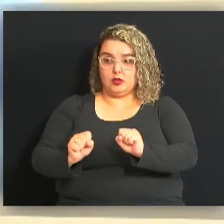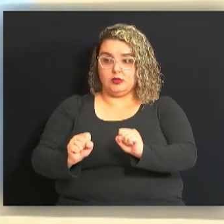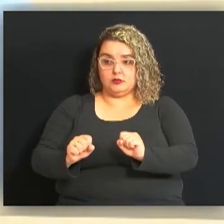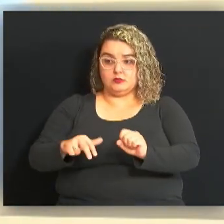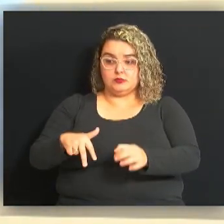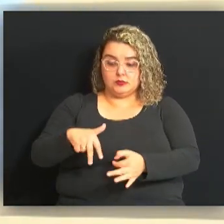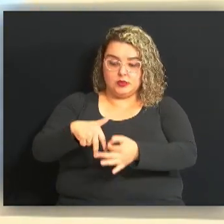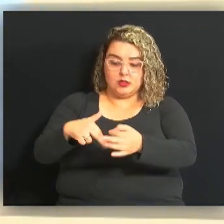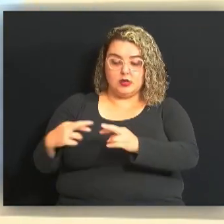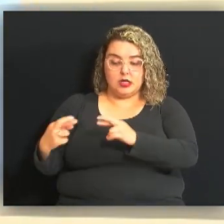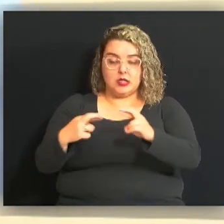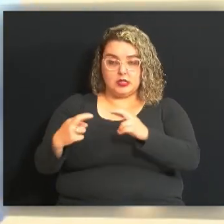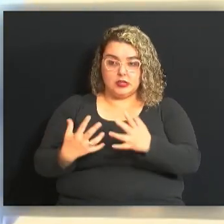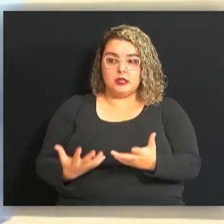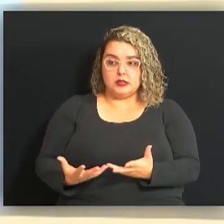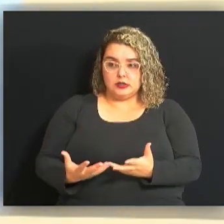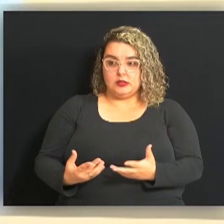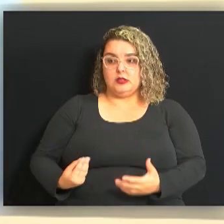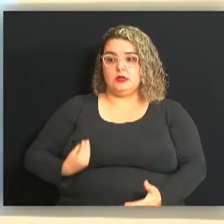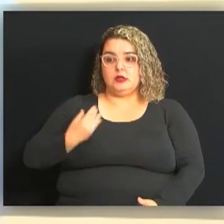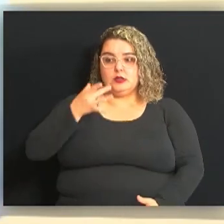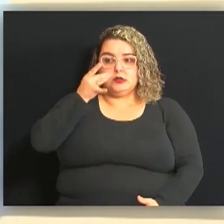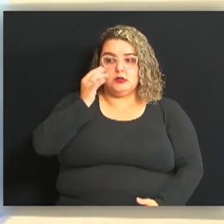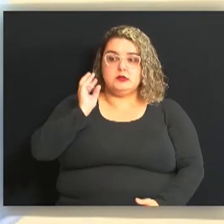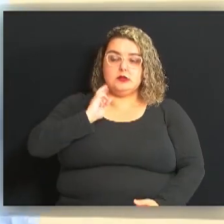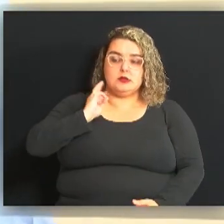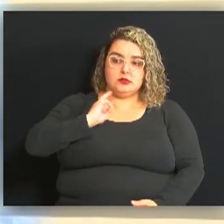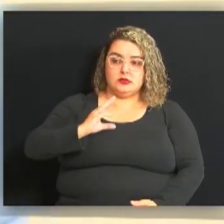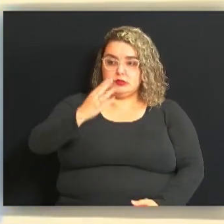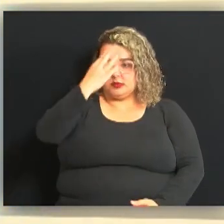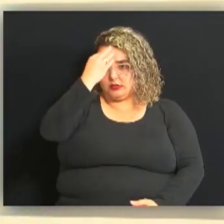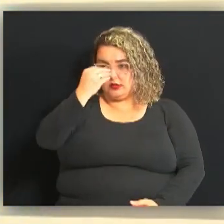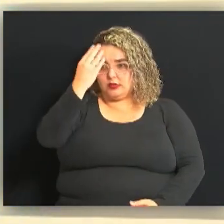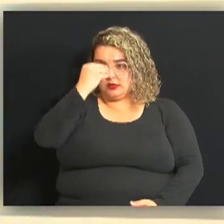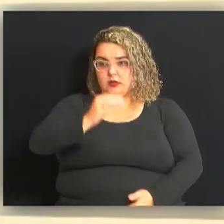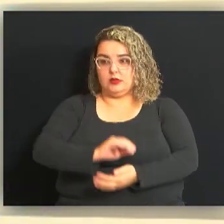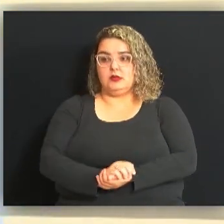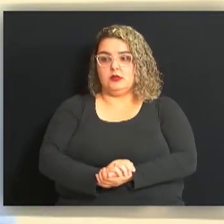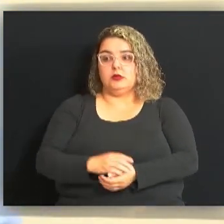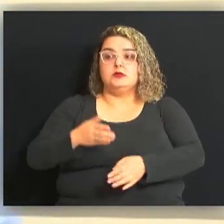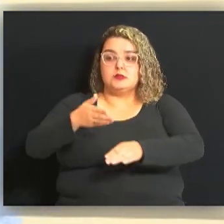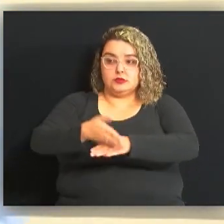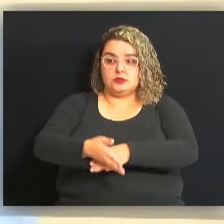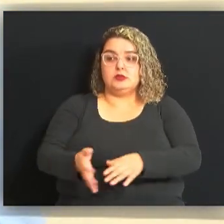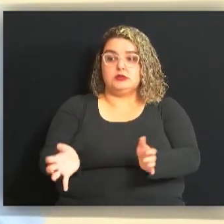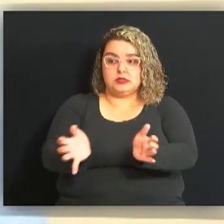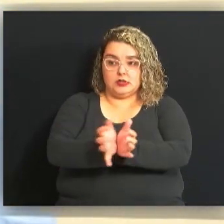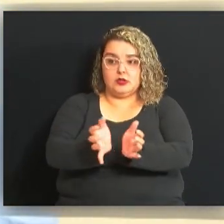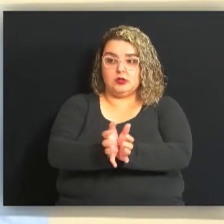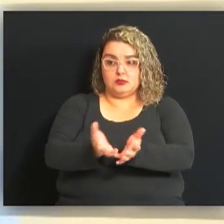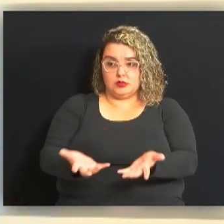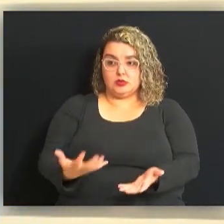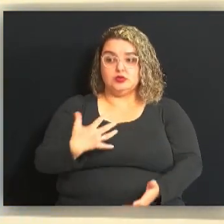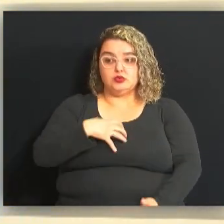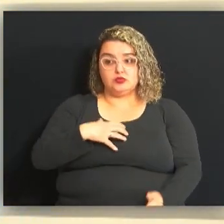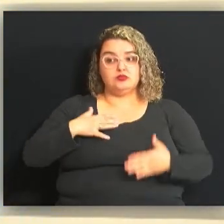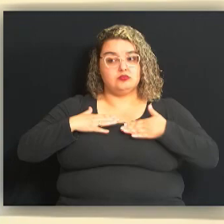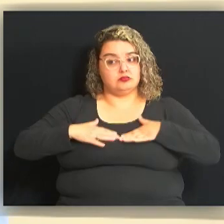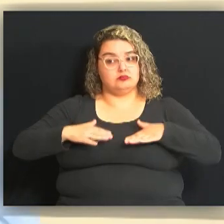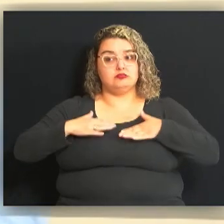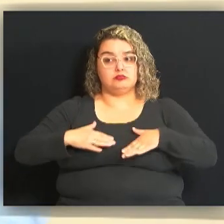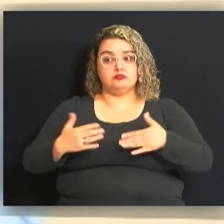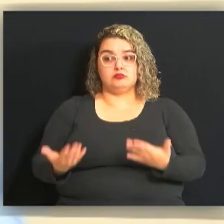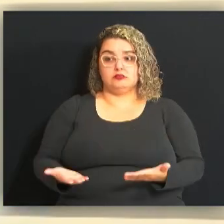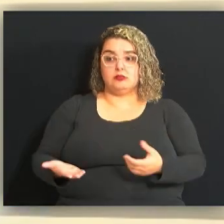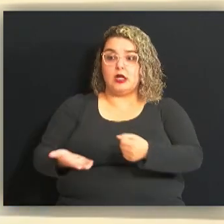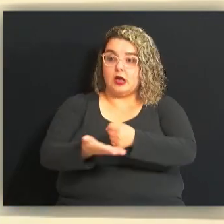apreciados. Tivemos a presença do vereador Cecílio Santos, do vereador Jair da Farmácia, que fazem parte dessa comissão, de uma forma muito tranquila,